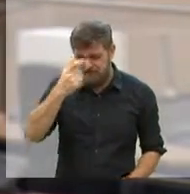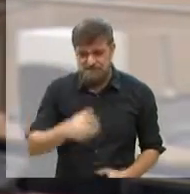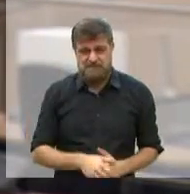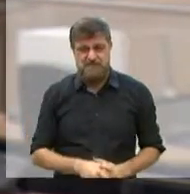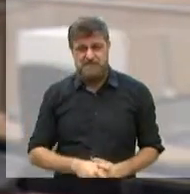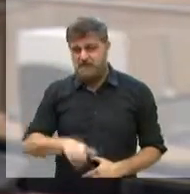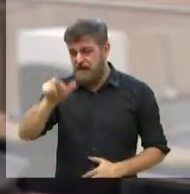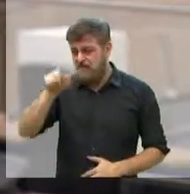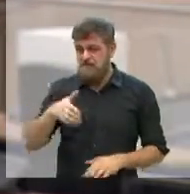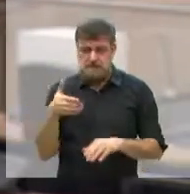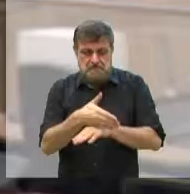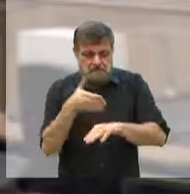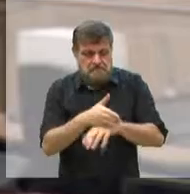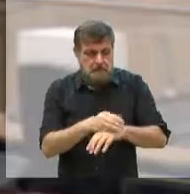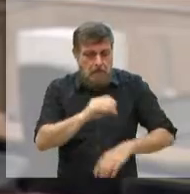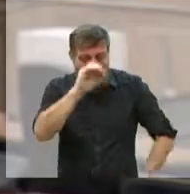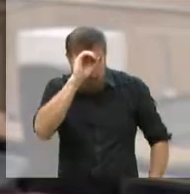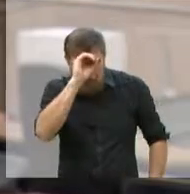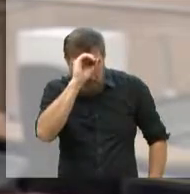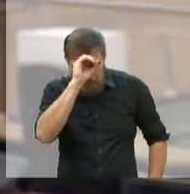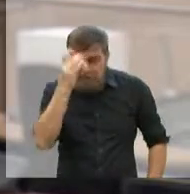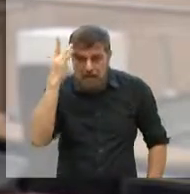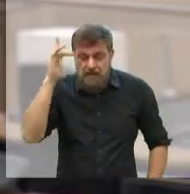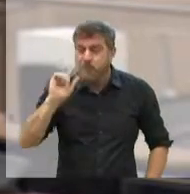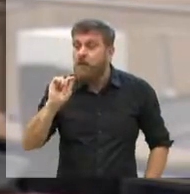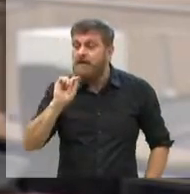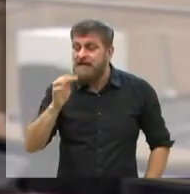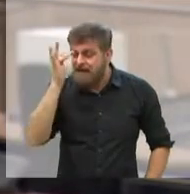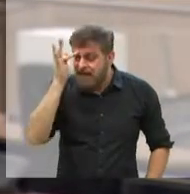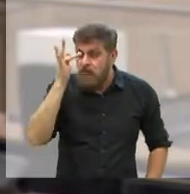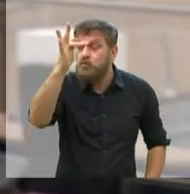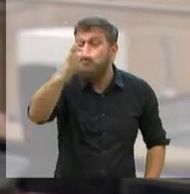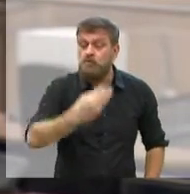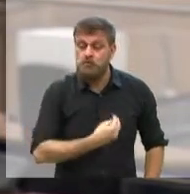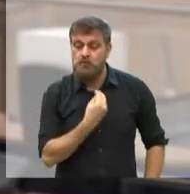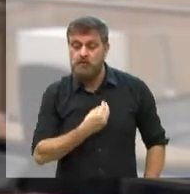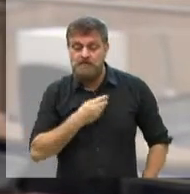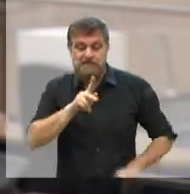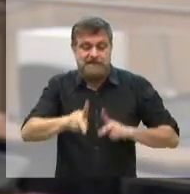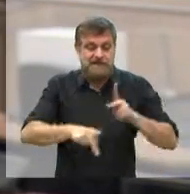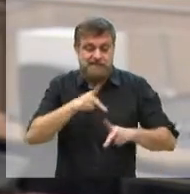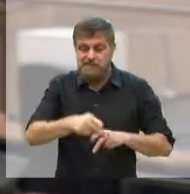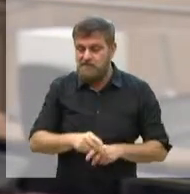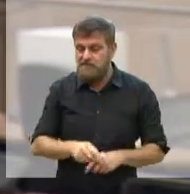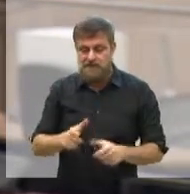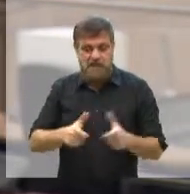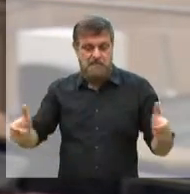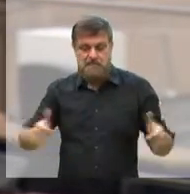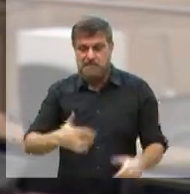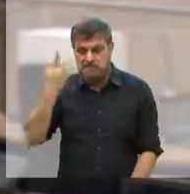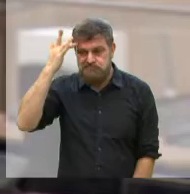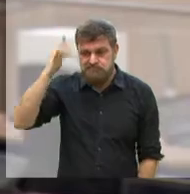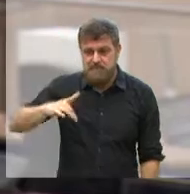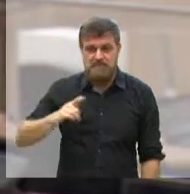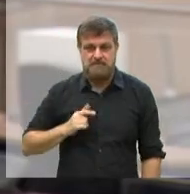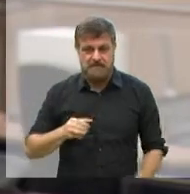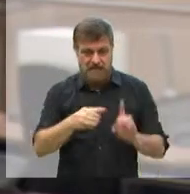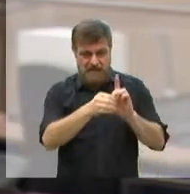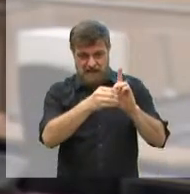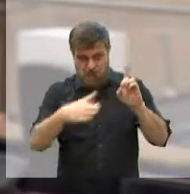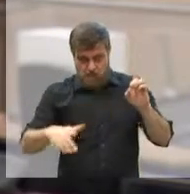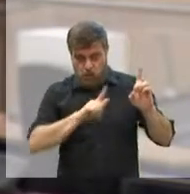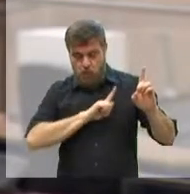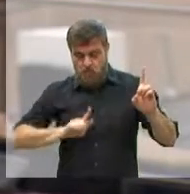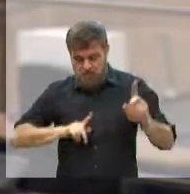ou a importância que tinha aquilo para a vida futura. mas é assim que se constrói uma